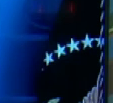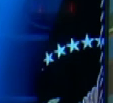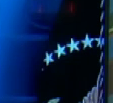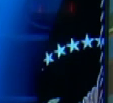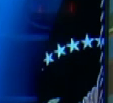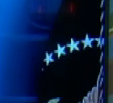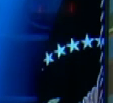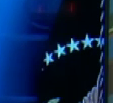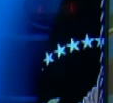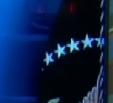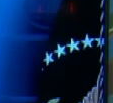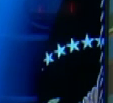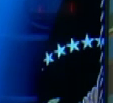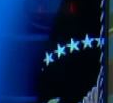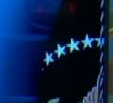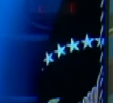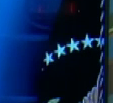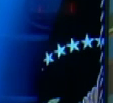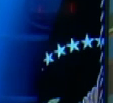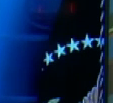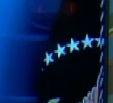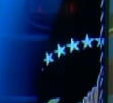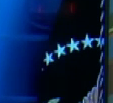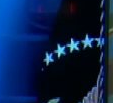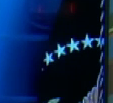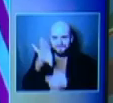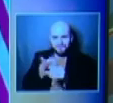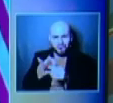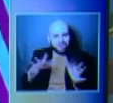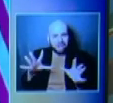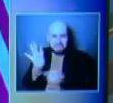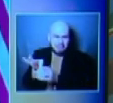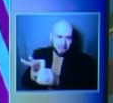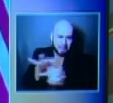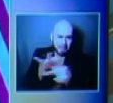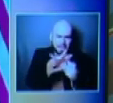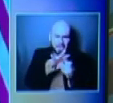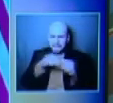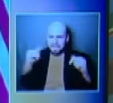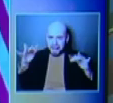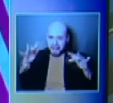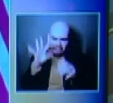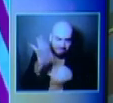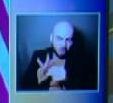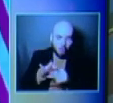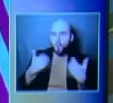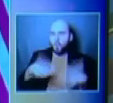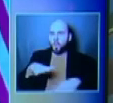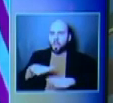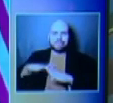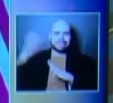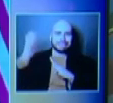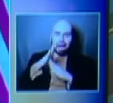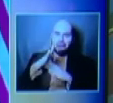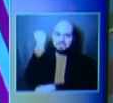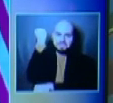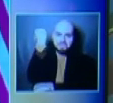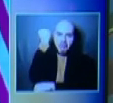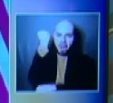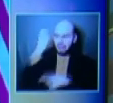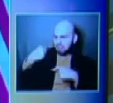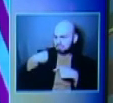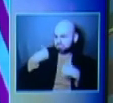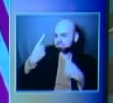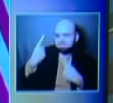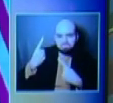comprar vamos falar então um pouquinho de Dólares né porque a pandemia mexeu com a economia também mexeu com o dólar aqui no no